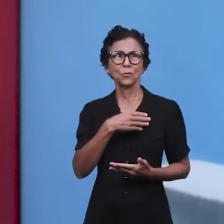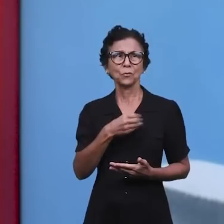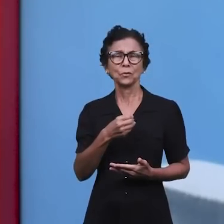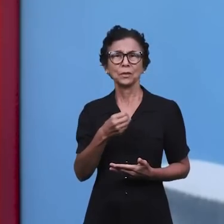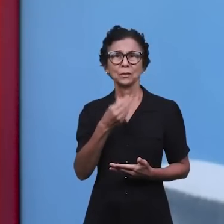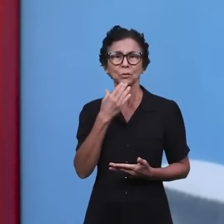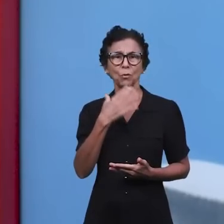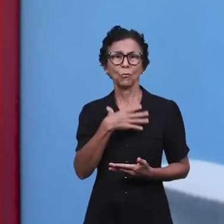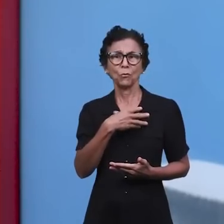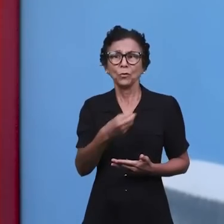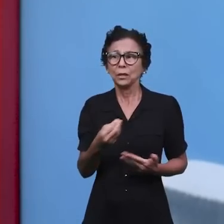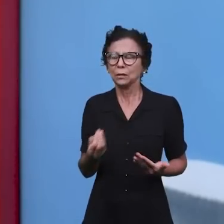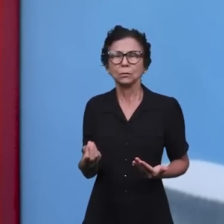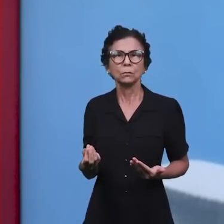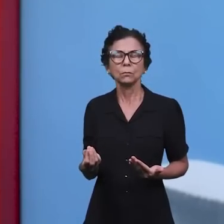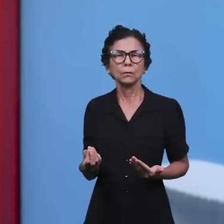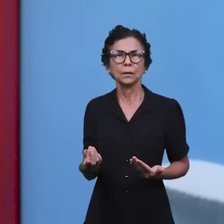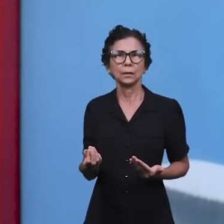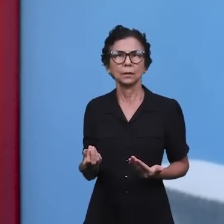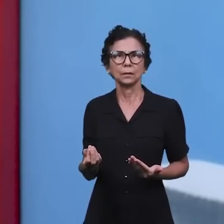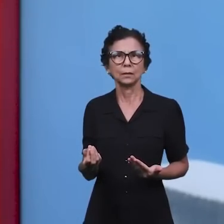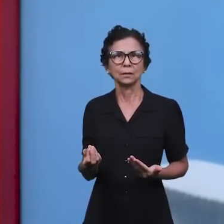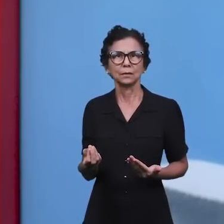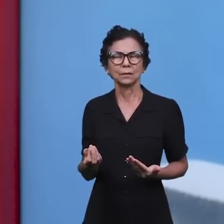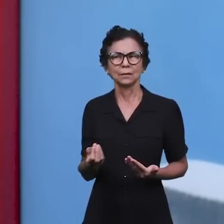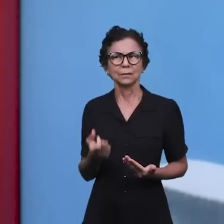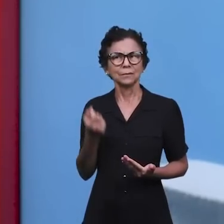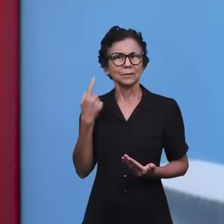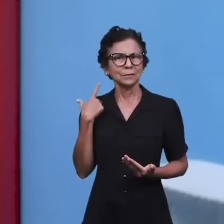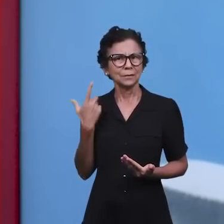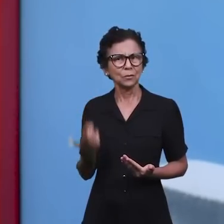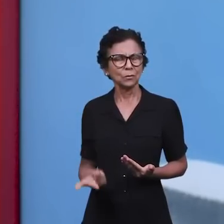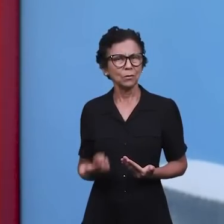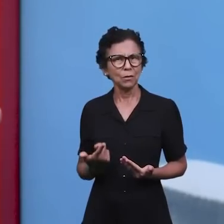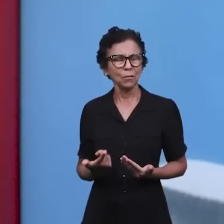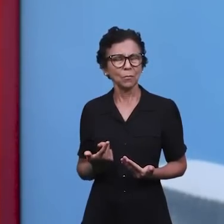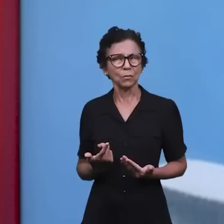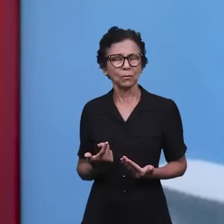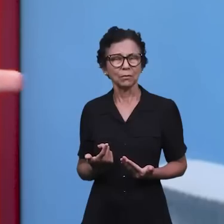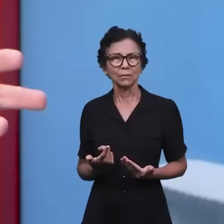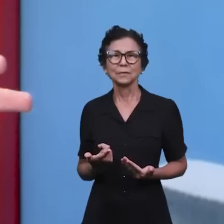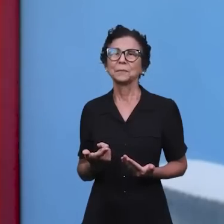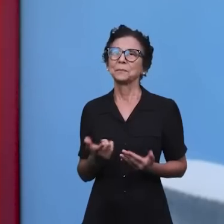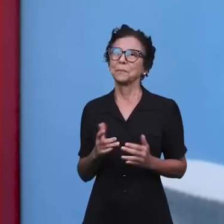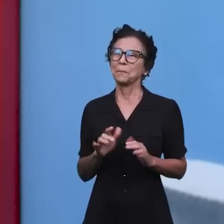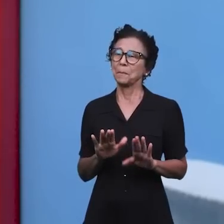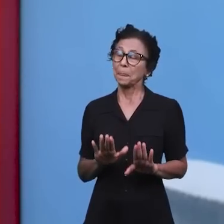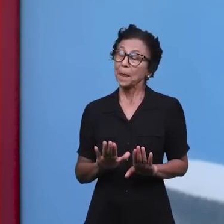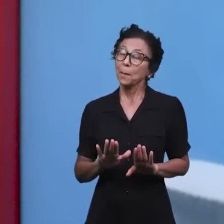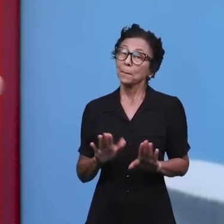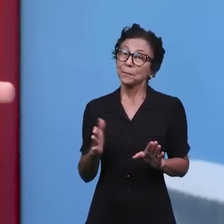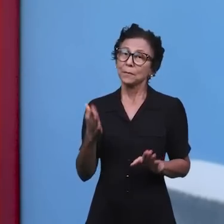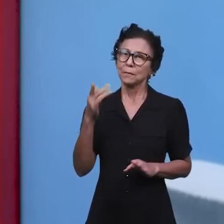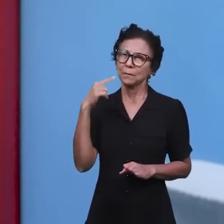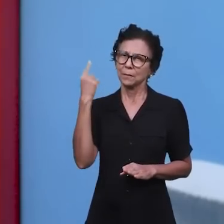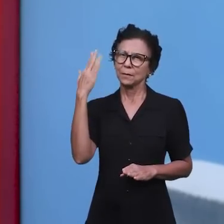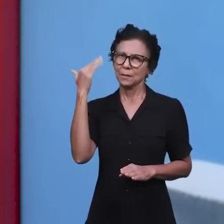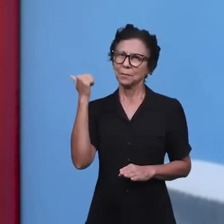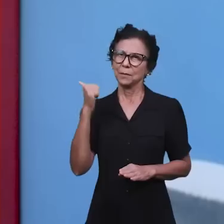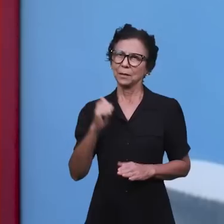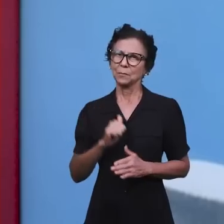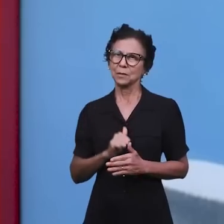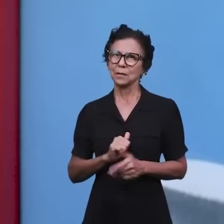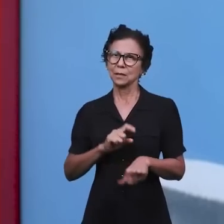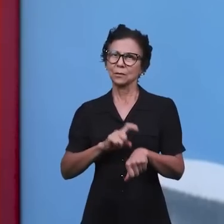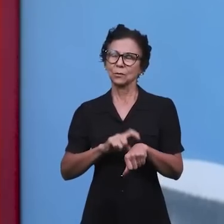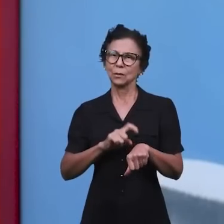esposa, que não está sentindo isso, né? E embora sendo isso uma sabedoria do Senhor, o tempo do servo, né?